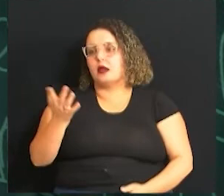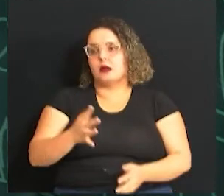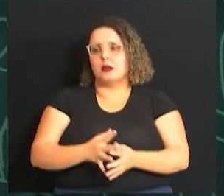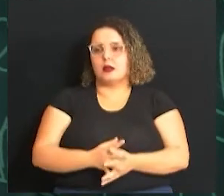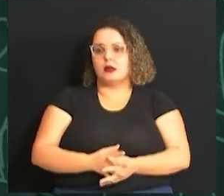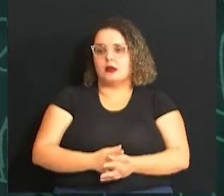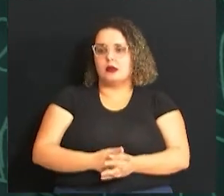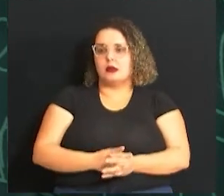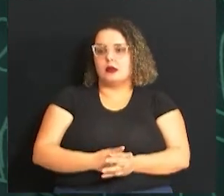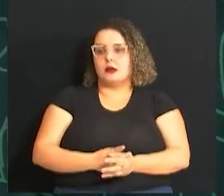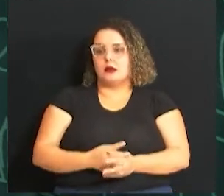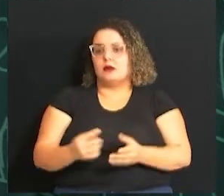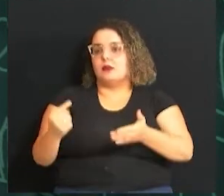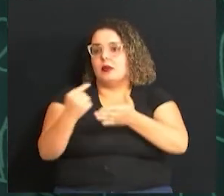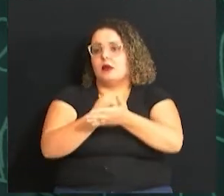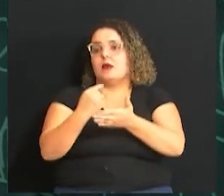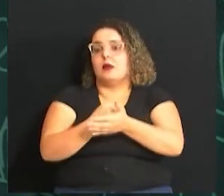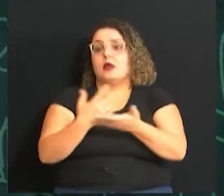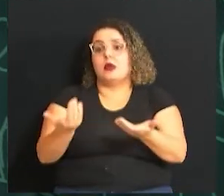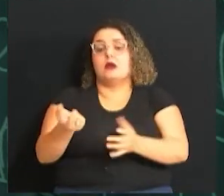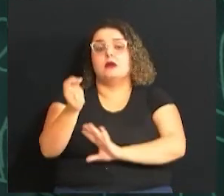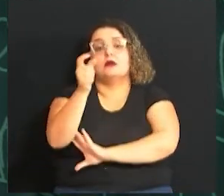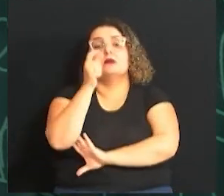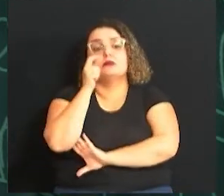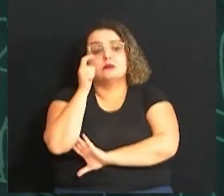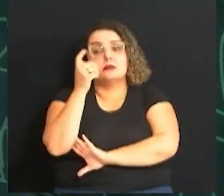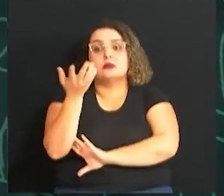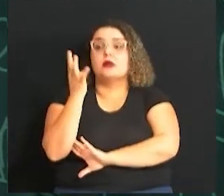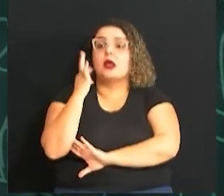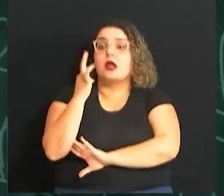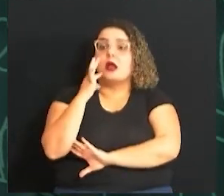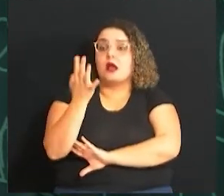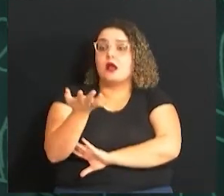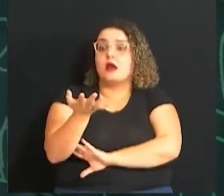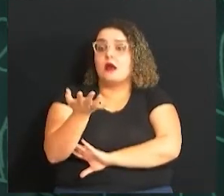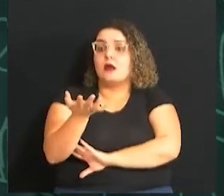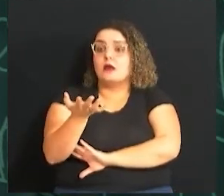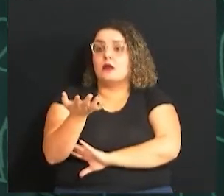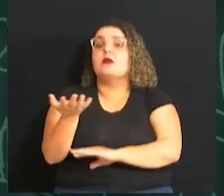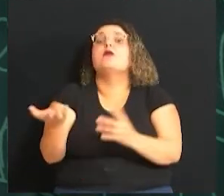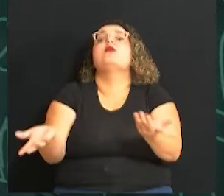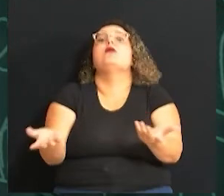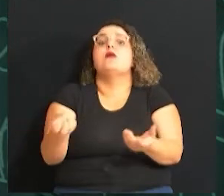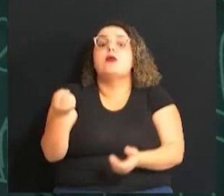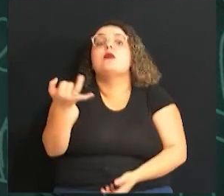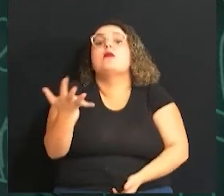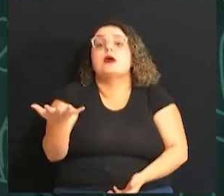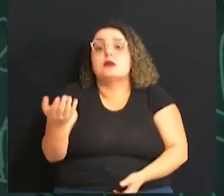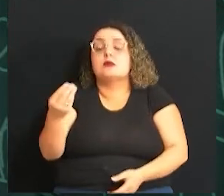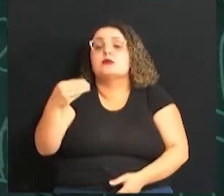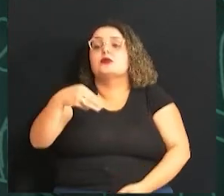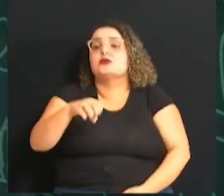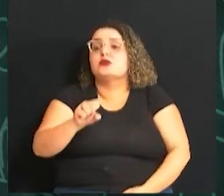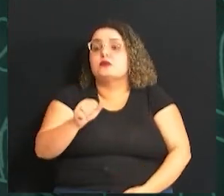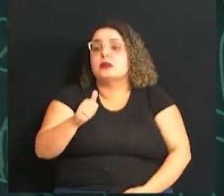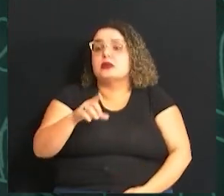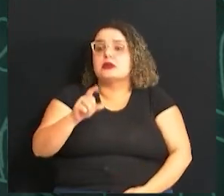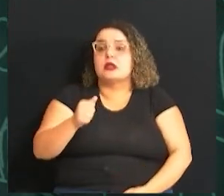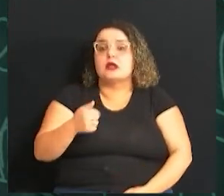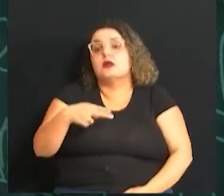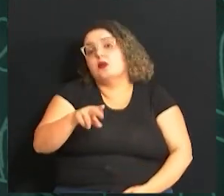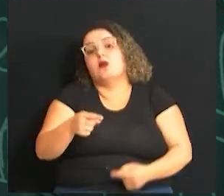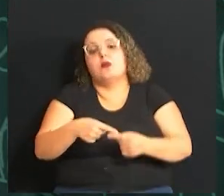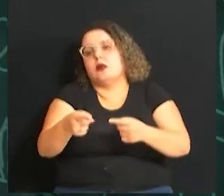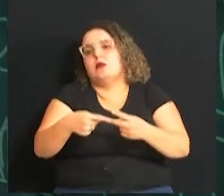assim? Muita gente pode estar perguntando, assistindo, olha lá, que bacana, tal, mas quanto que eu dou de mesada,